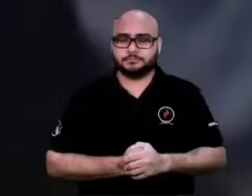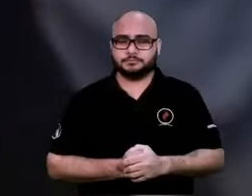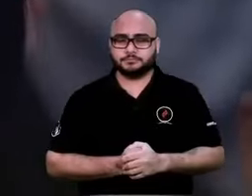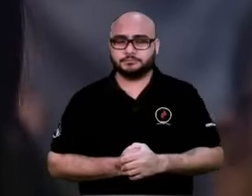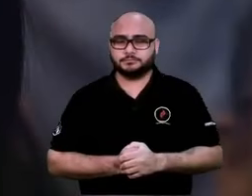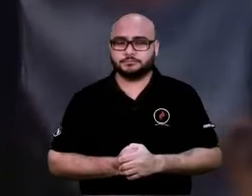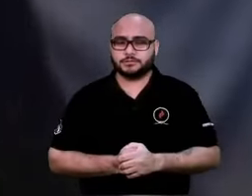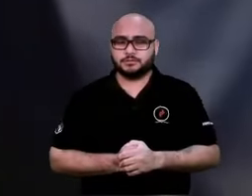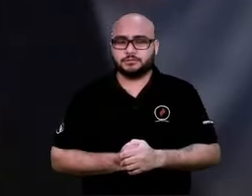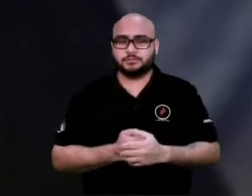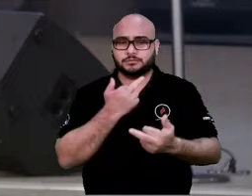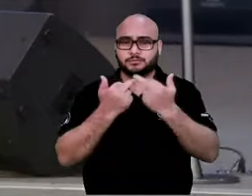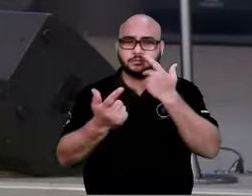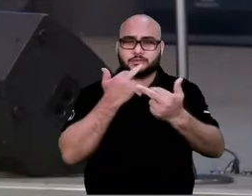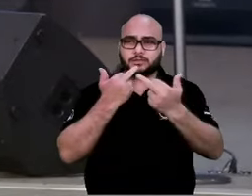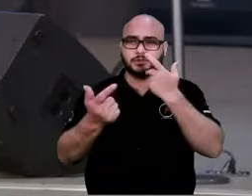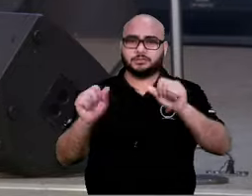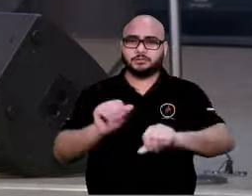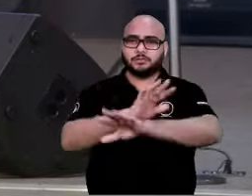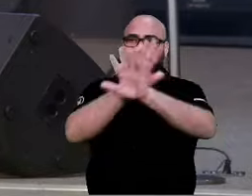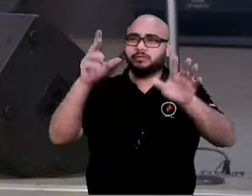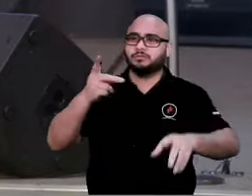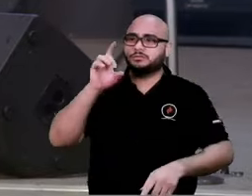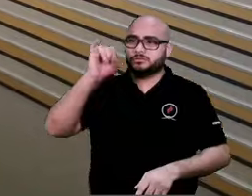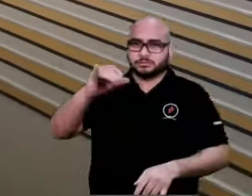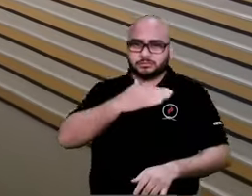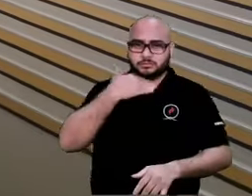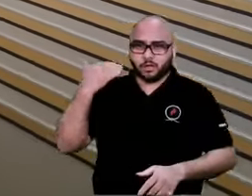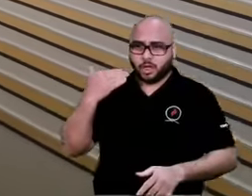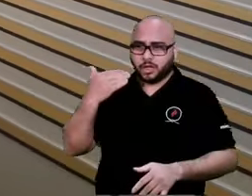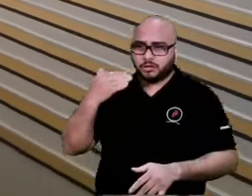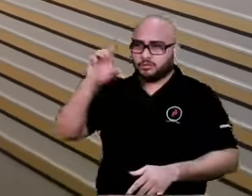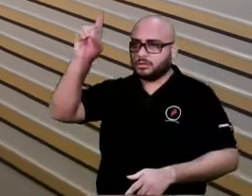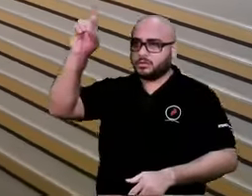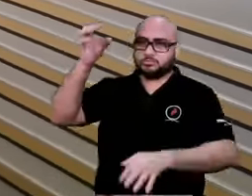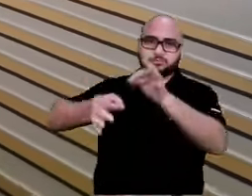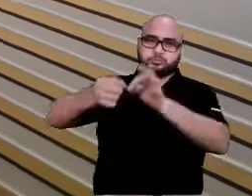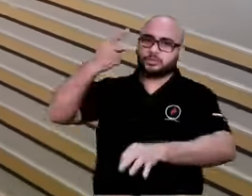Eu perdi meu filho, mas Ele é justo.